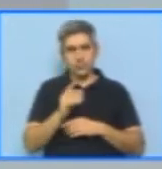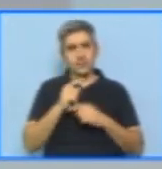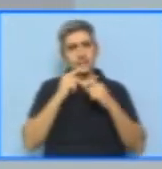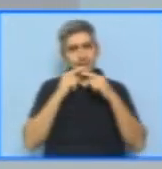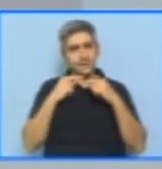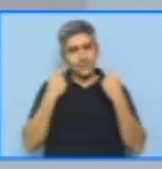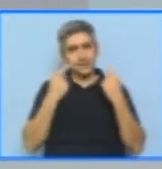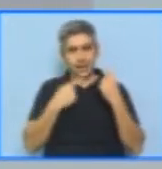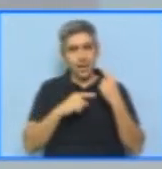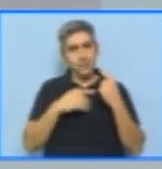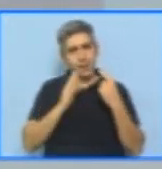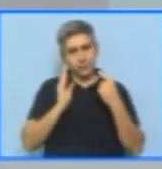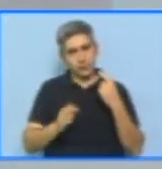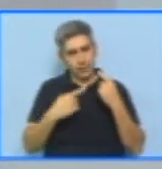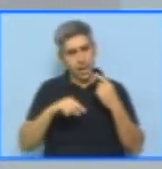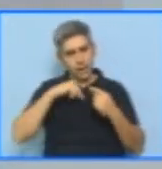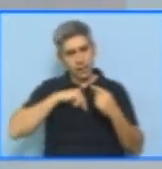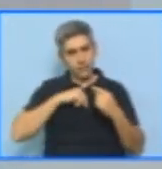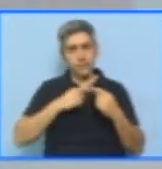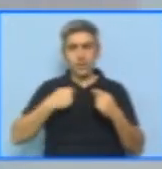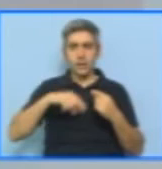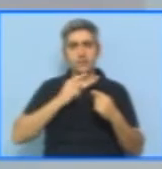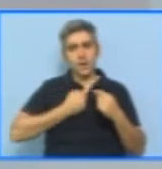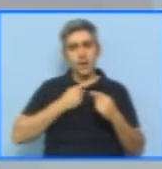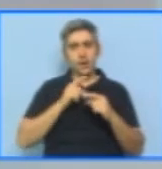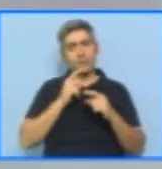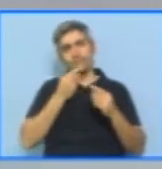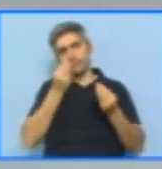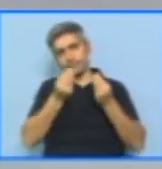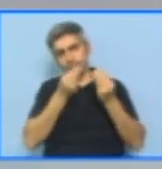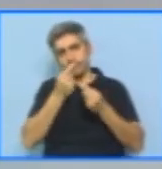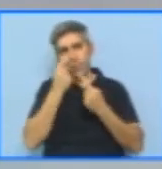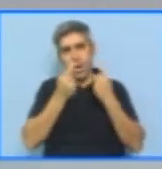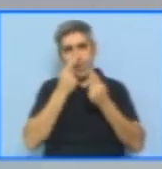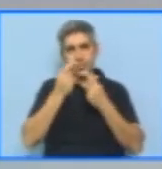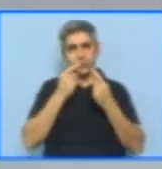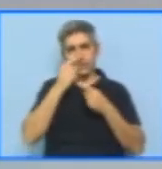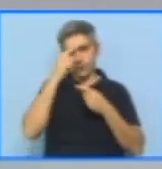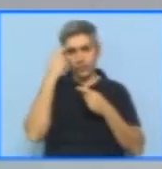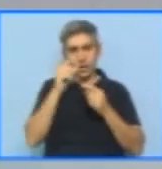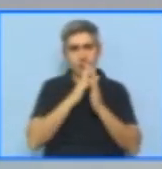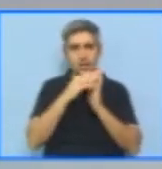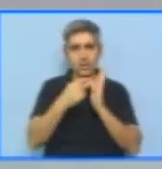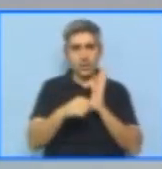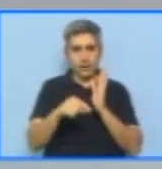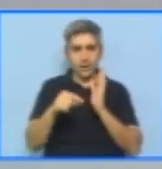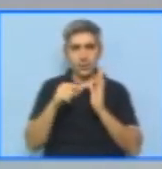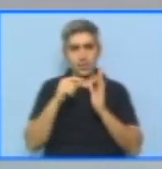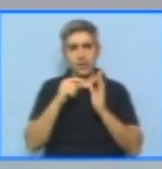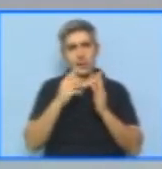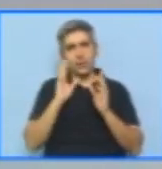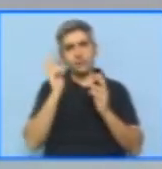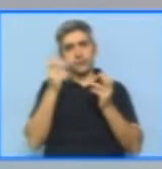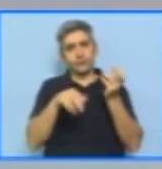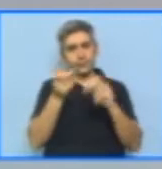sorriso, que nós, se calhar, teremos que começar a descodificar algumas dificuldades que a Igreja certamente é